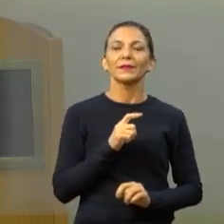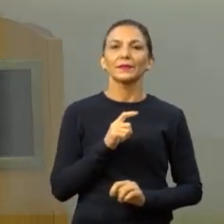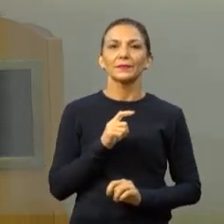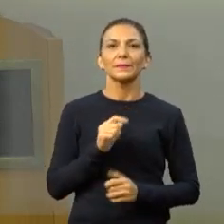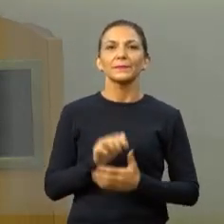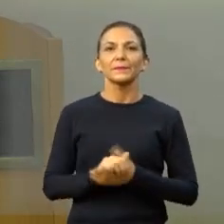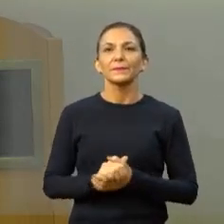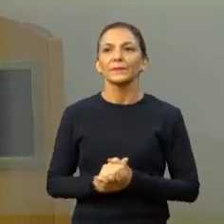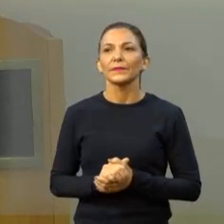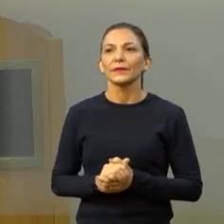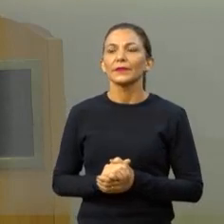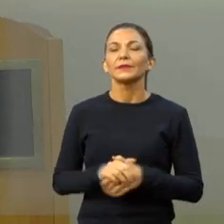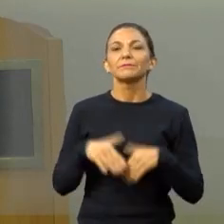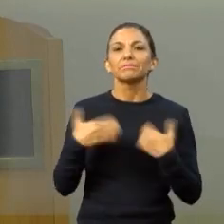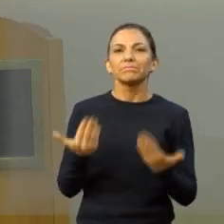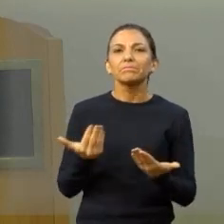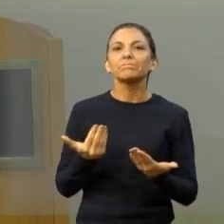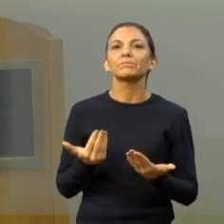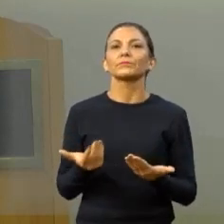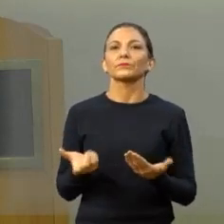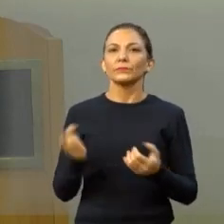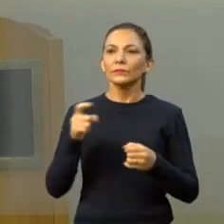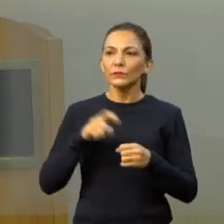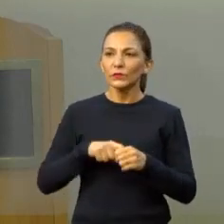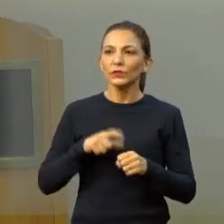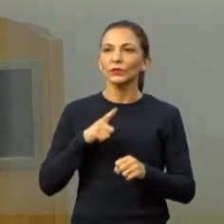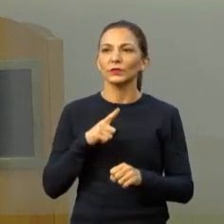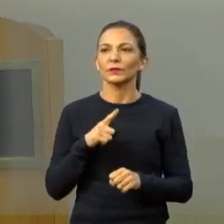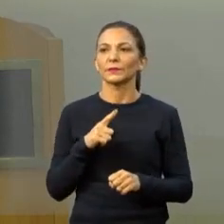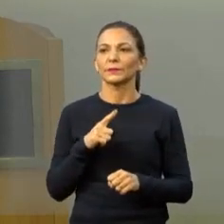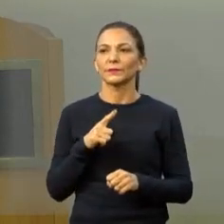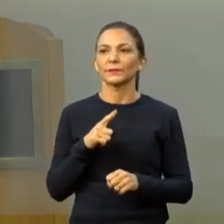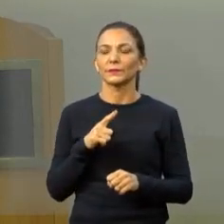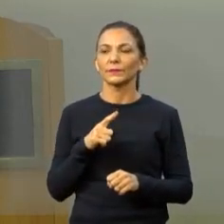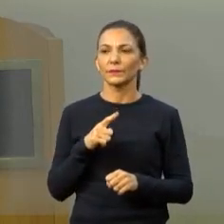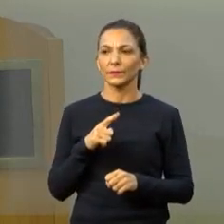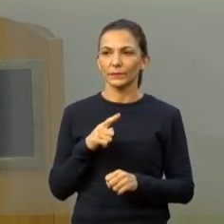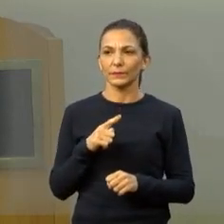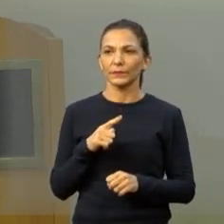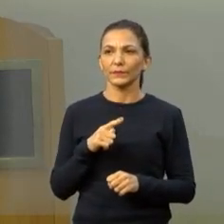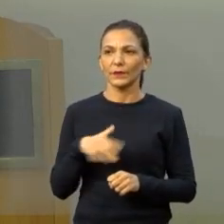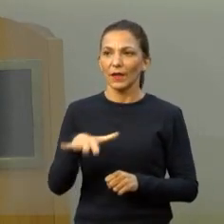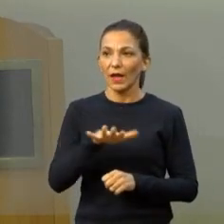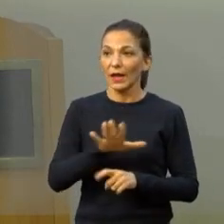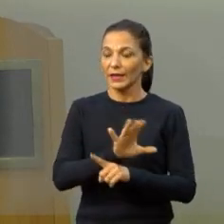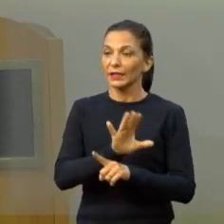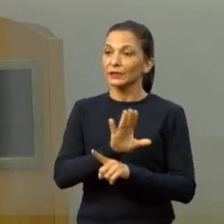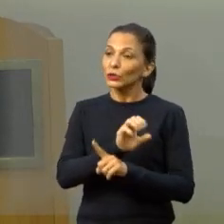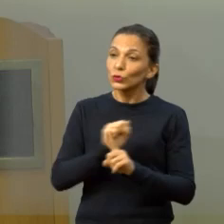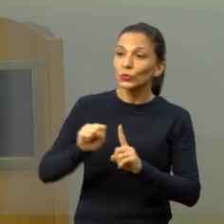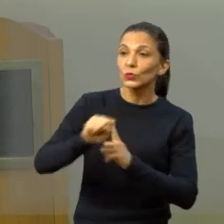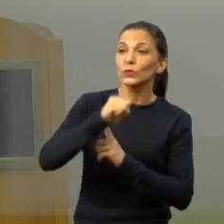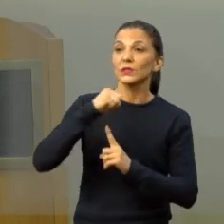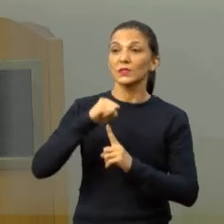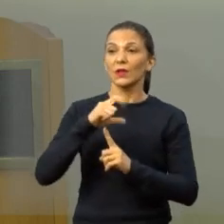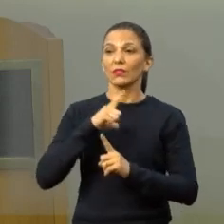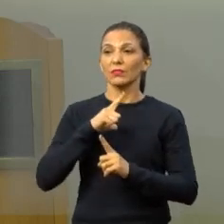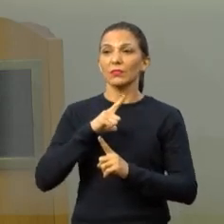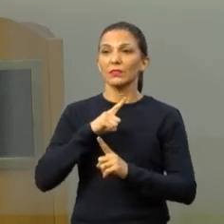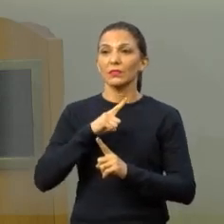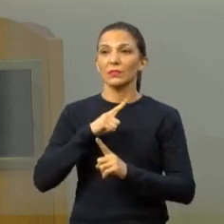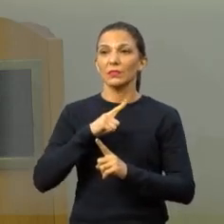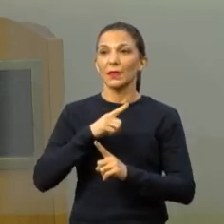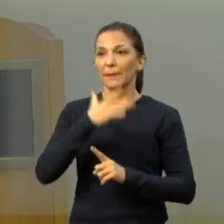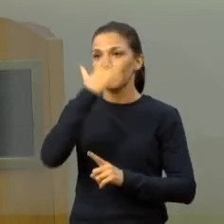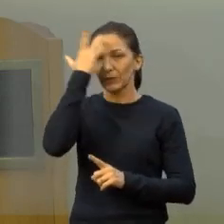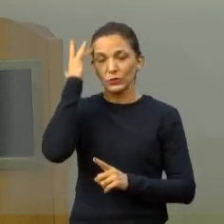esquece lá oi mas está aí aí voltando a respeito da área social é muitos